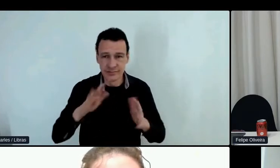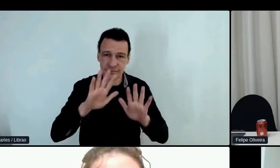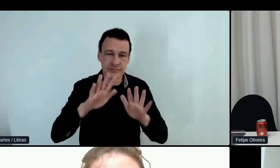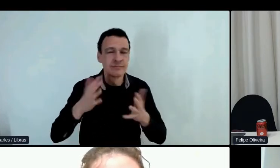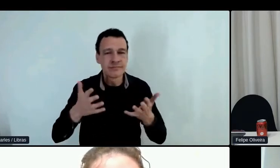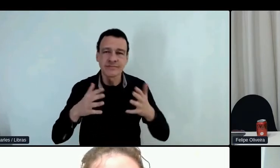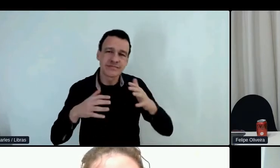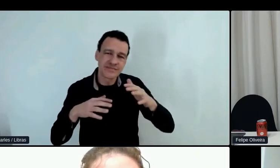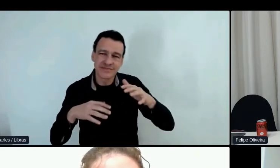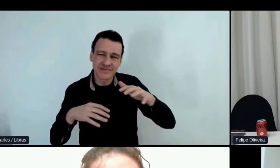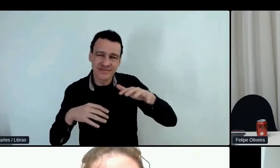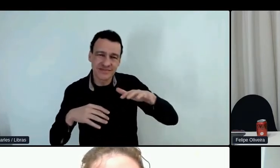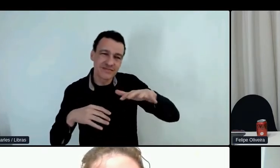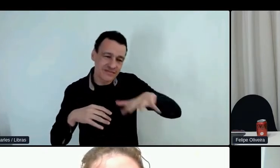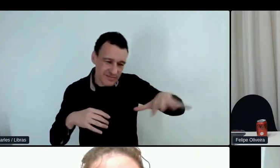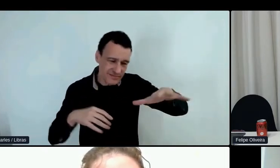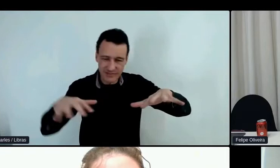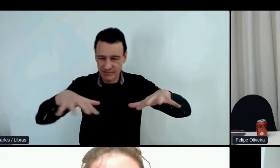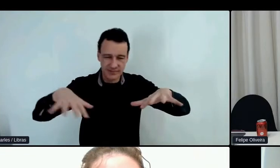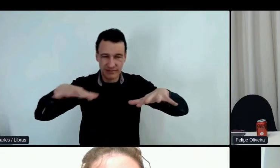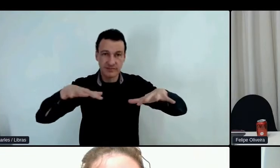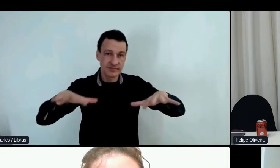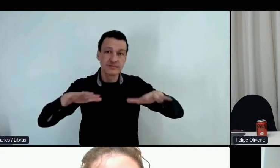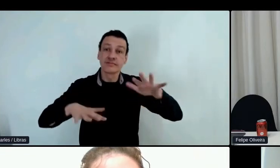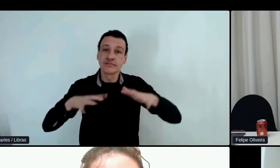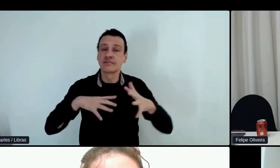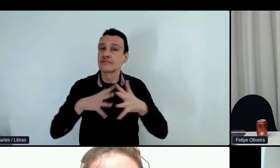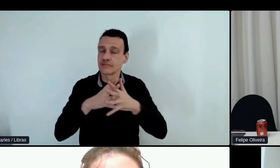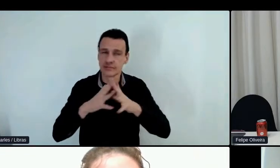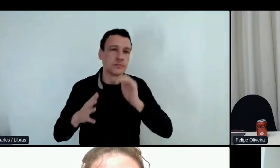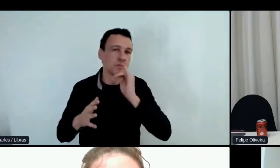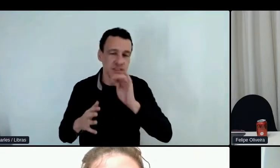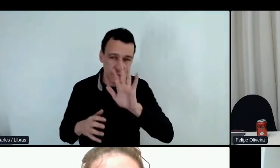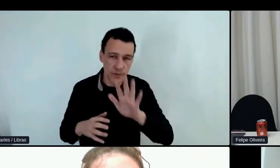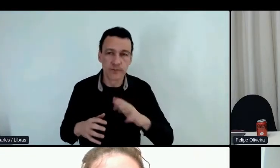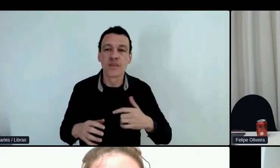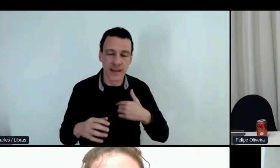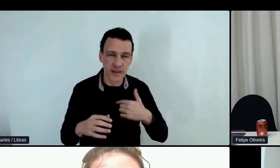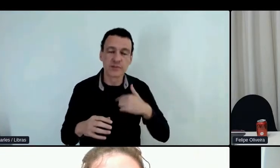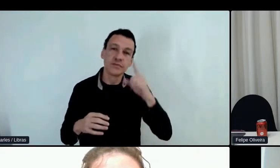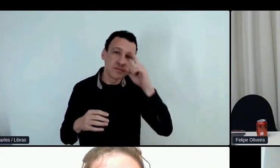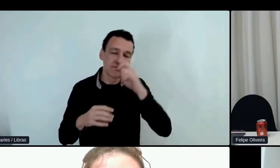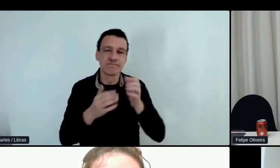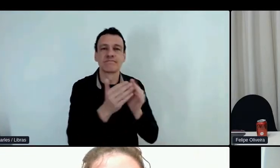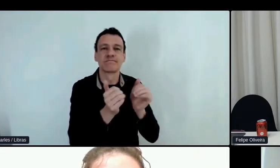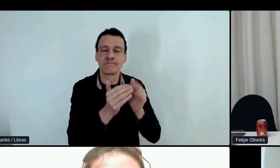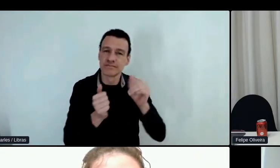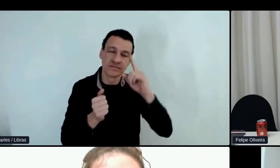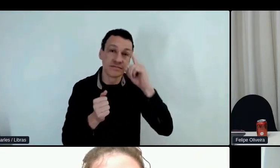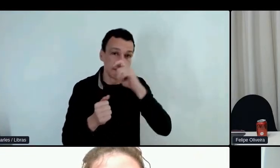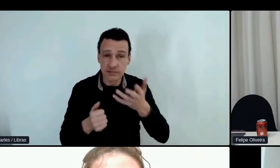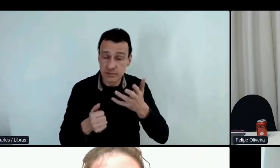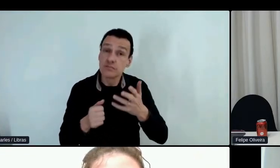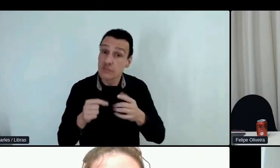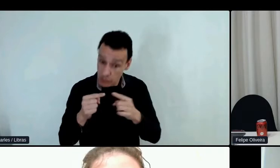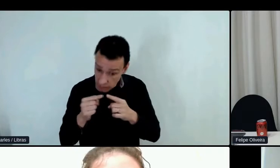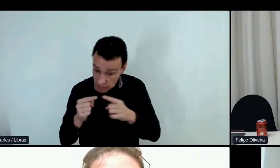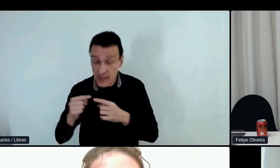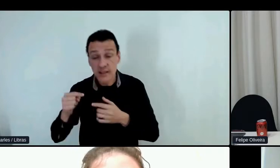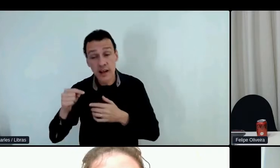Então, essa é um pouco da vida dentro das empresas, mas há muitos conflitos,